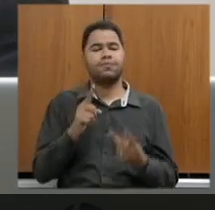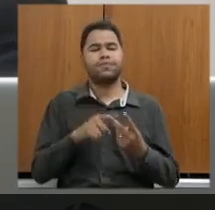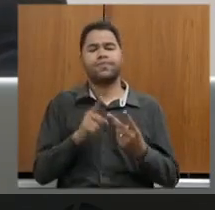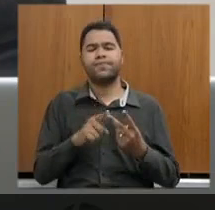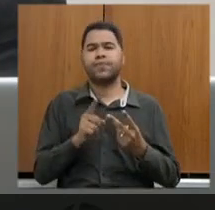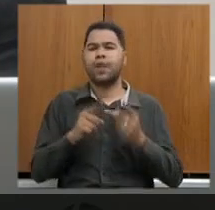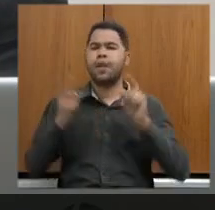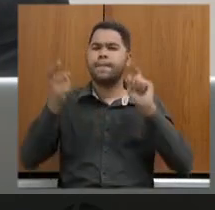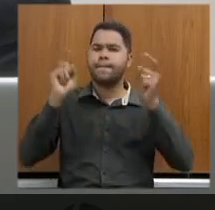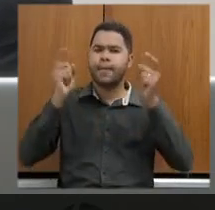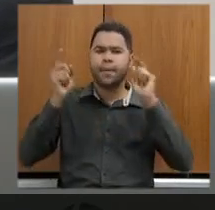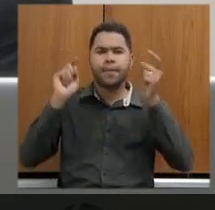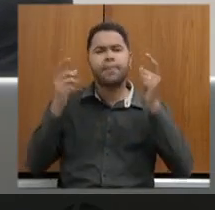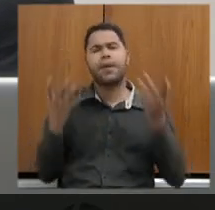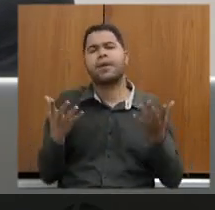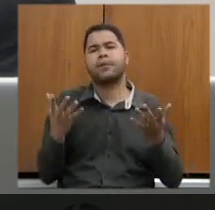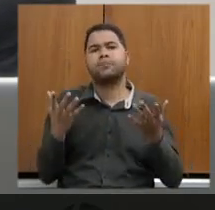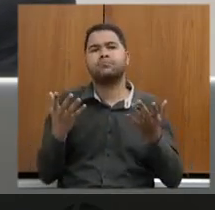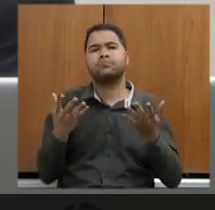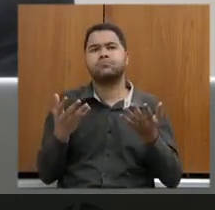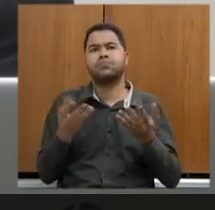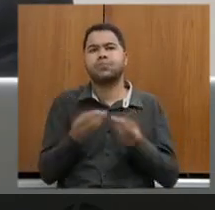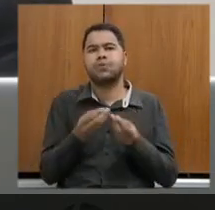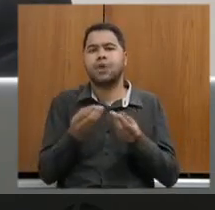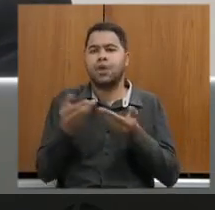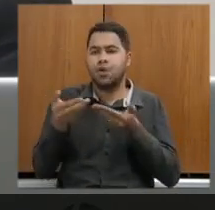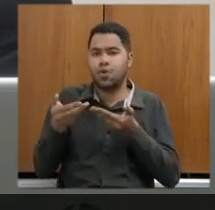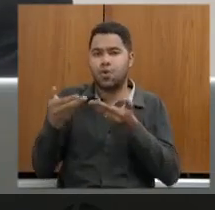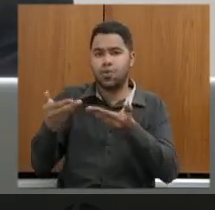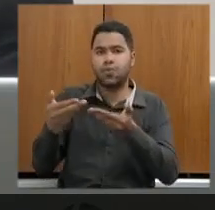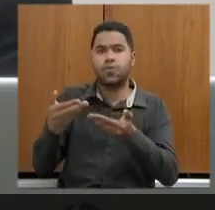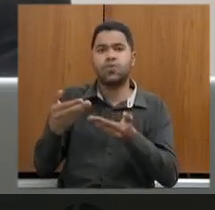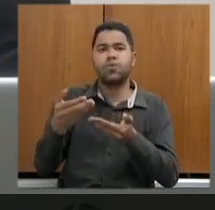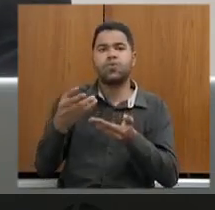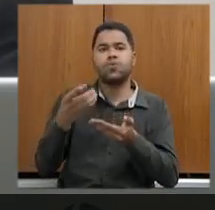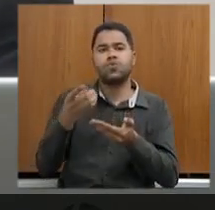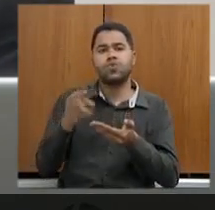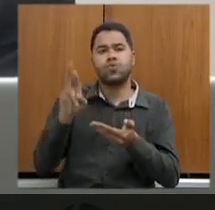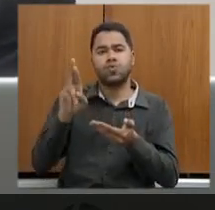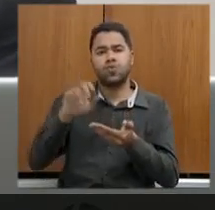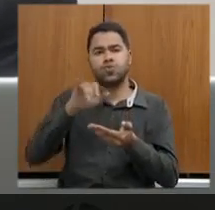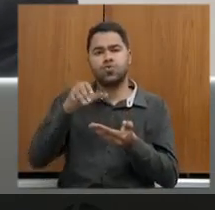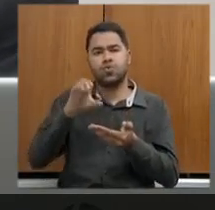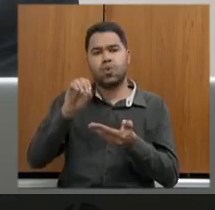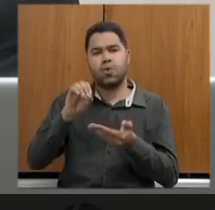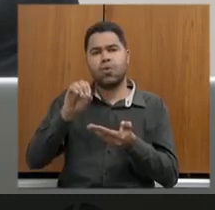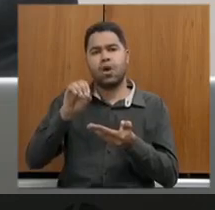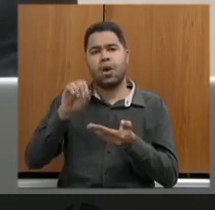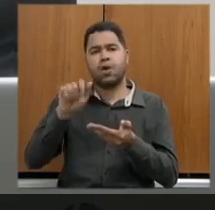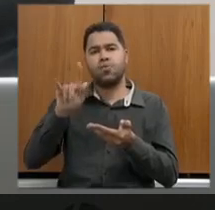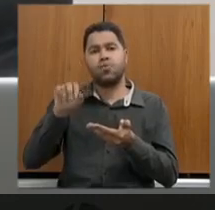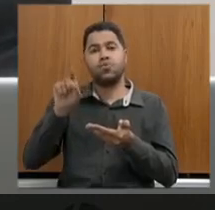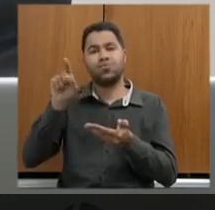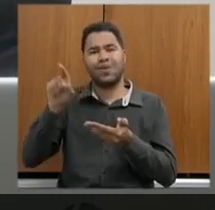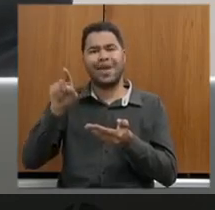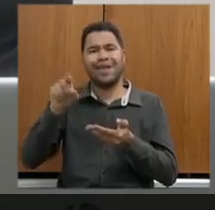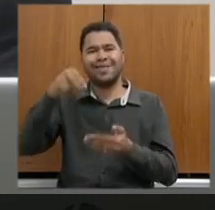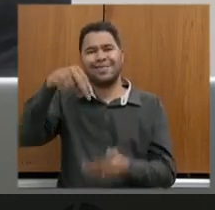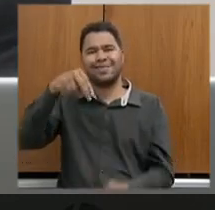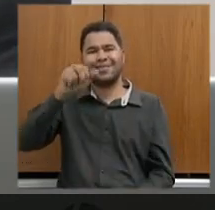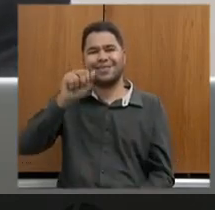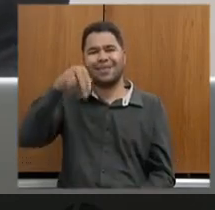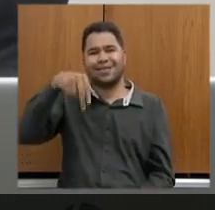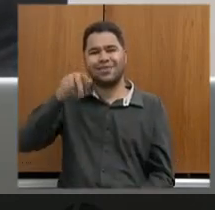é uma audiência pouco aqui trouxemos a convite da comissão o Doutor João Augusto a época da liga Regional de Nanuque E